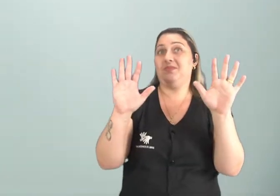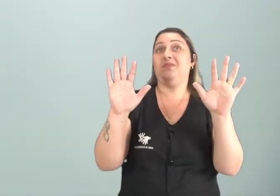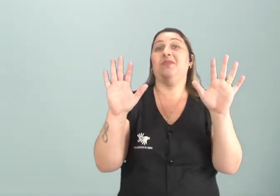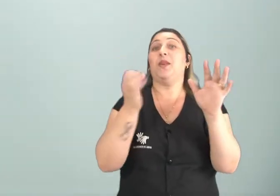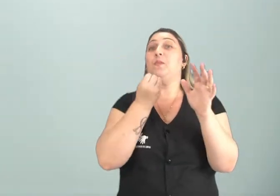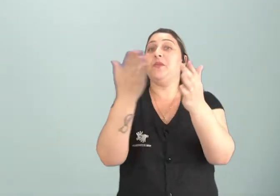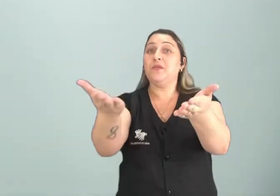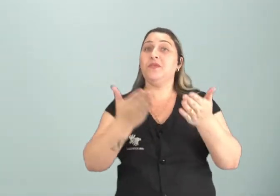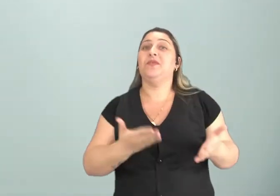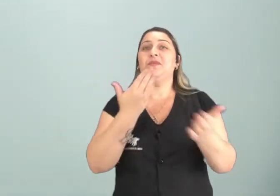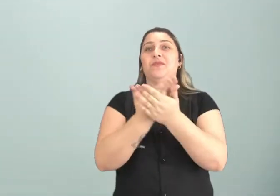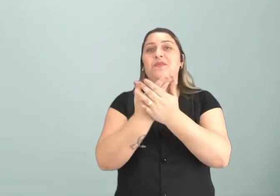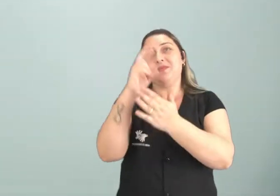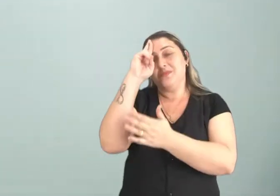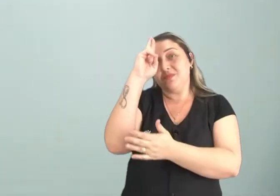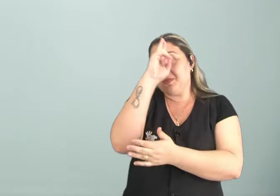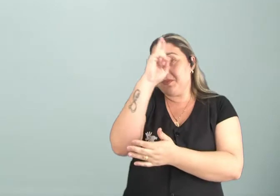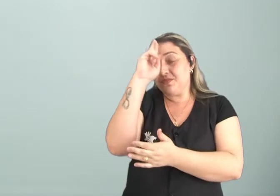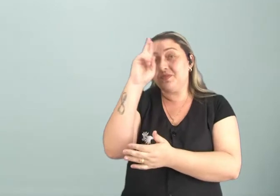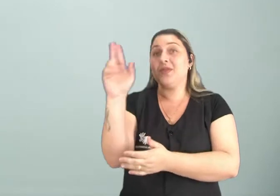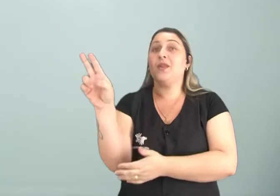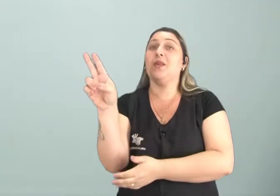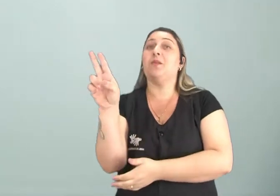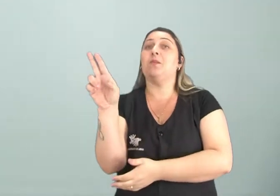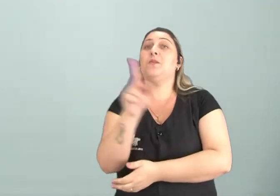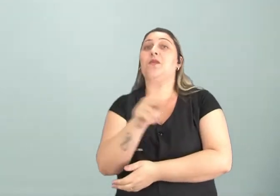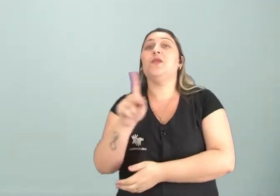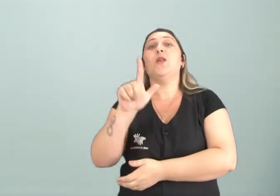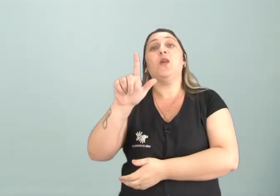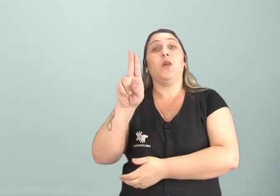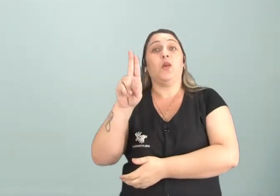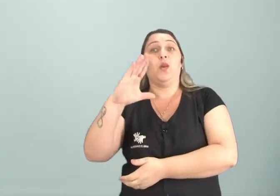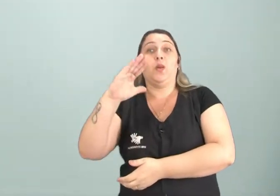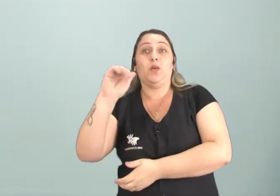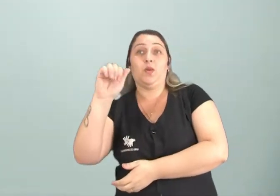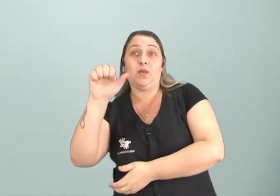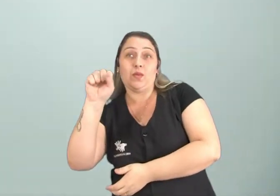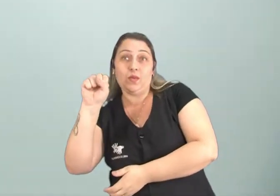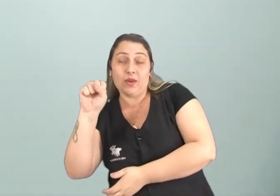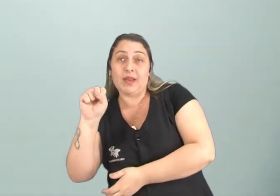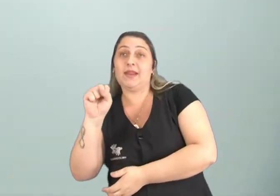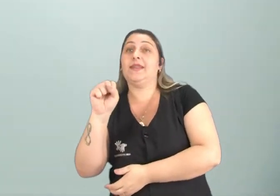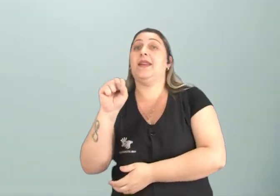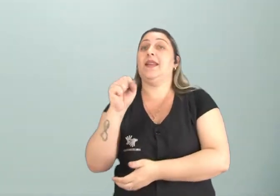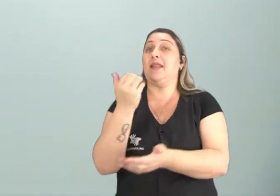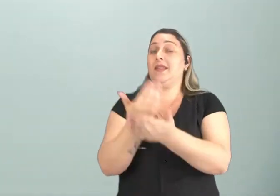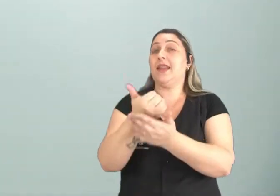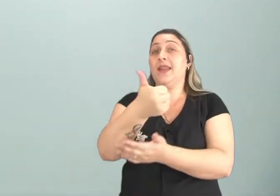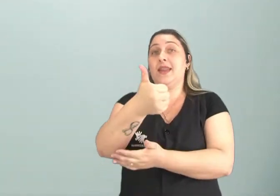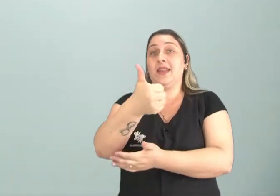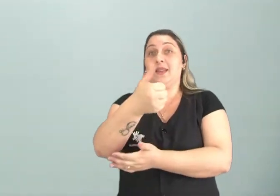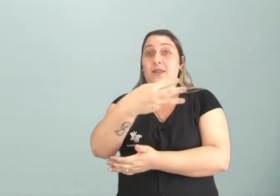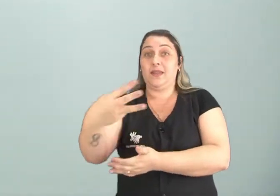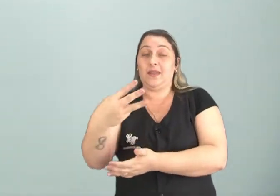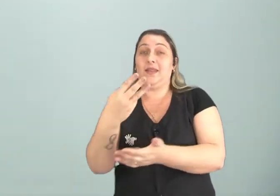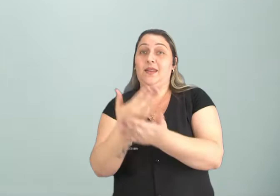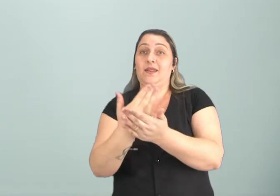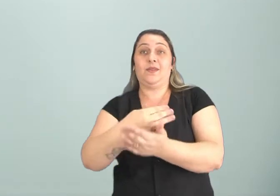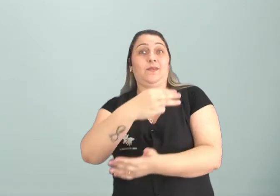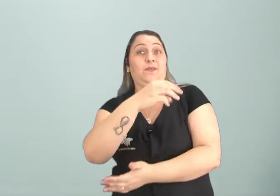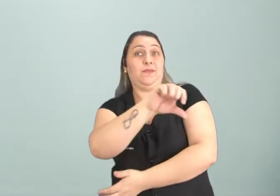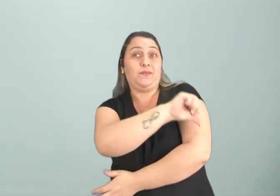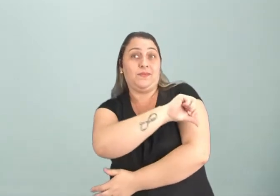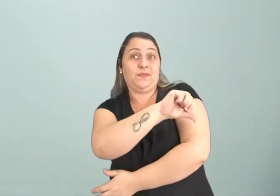sejam muito bem-vindos a mais uma aula de História. Eu sou o professor Lucas Gadelha e já estamos na nossa 13ª aula para o 9º ano do ensino